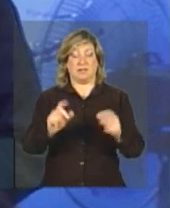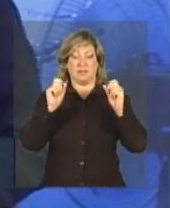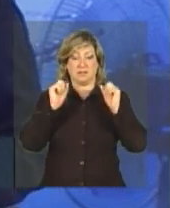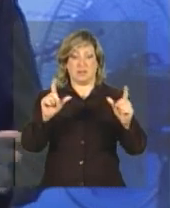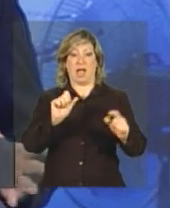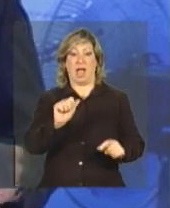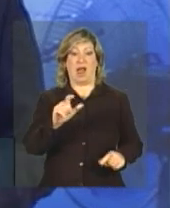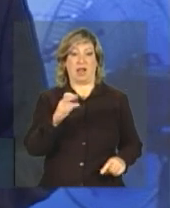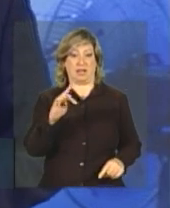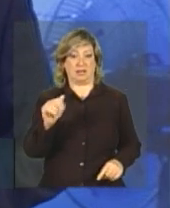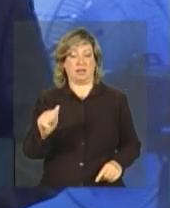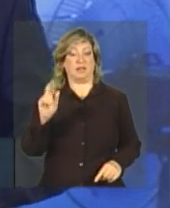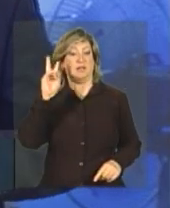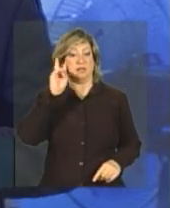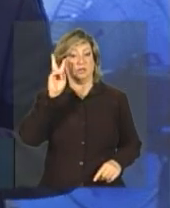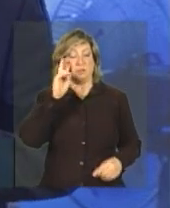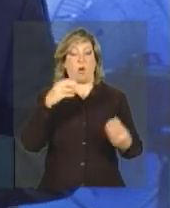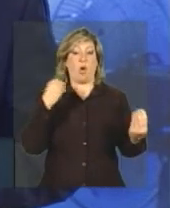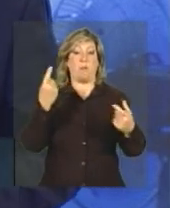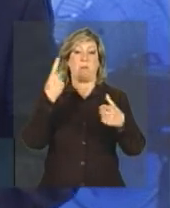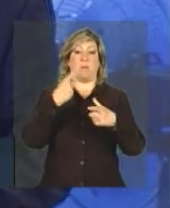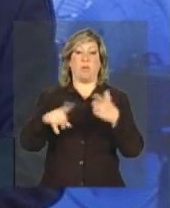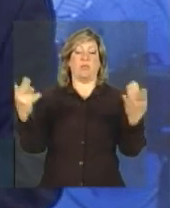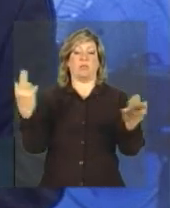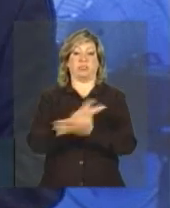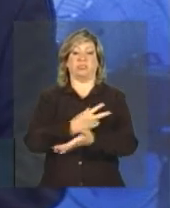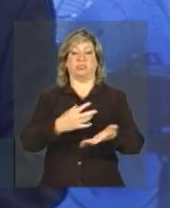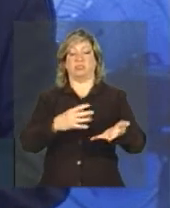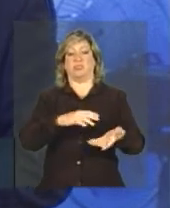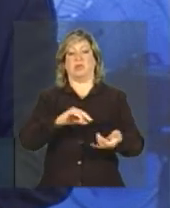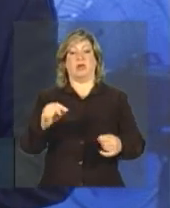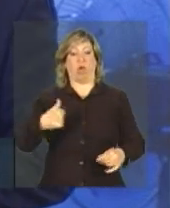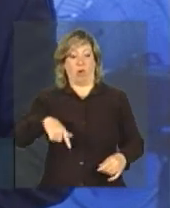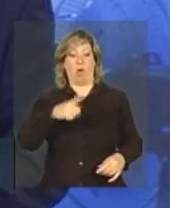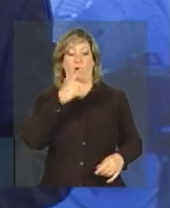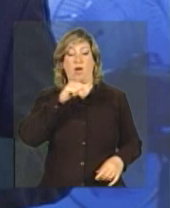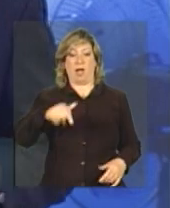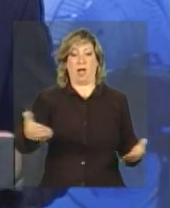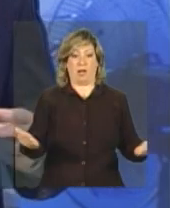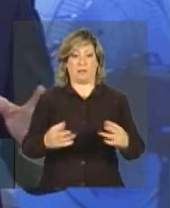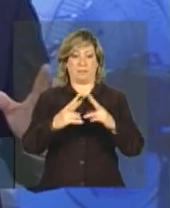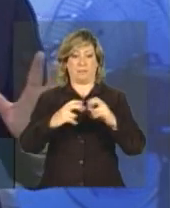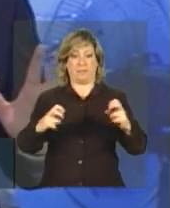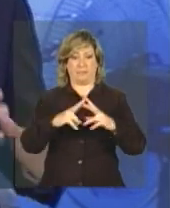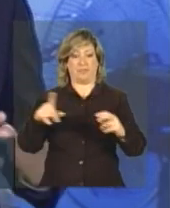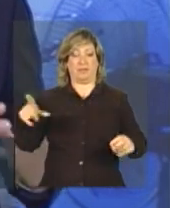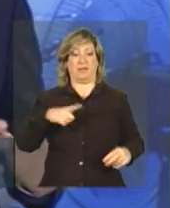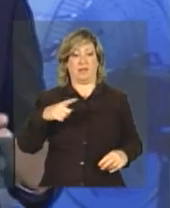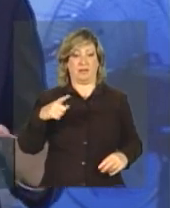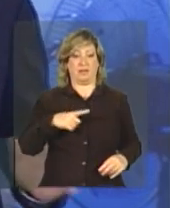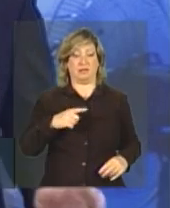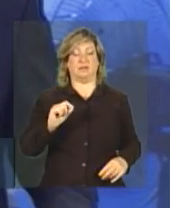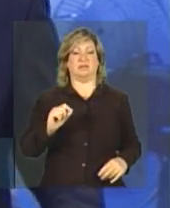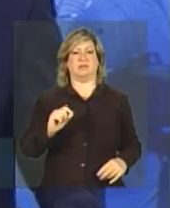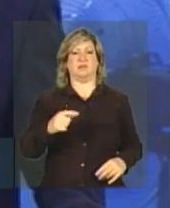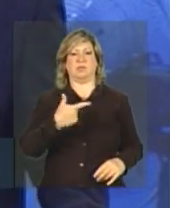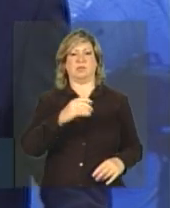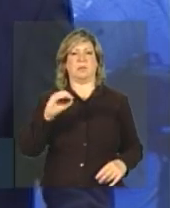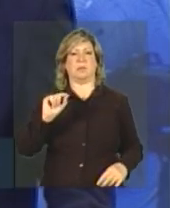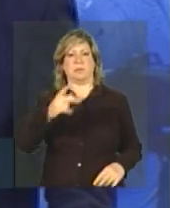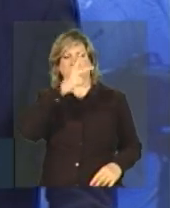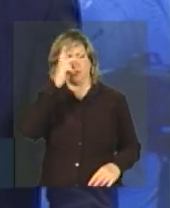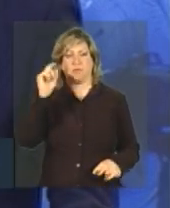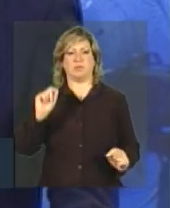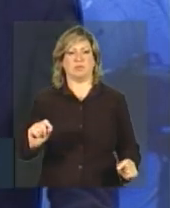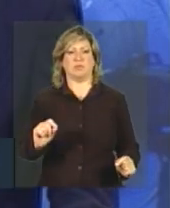naturais. Nós conseguimos agora em Santa Catarina desalojar 200 mil pessoas sem repetir a gravidade das vítimas que nós